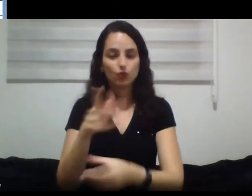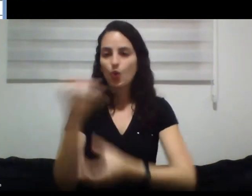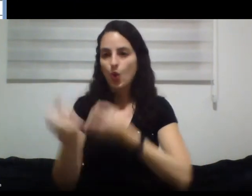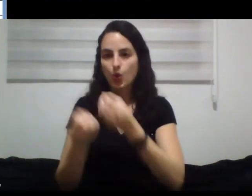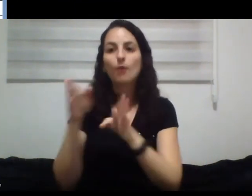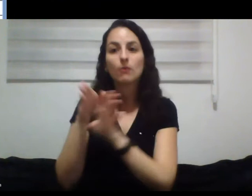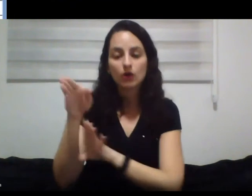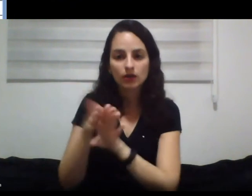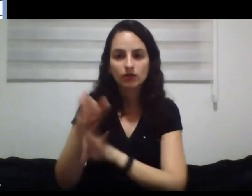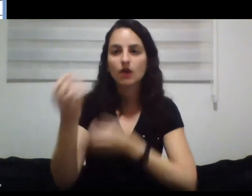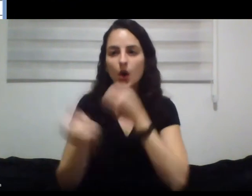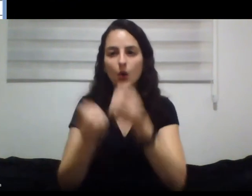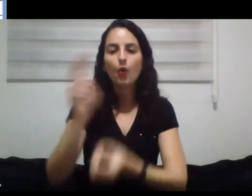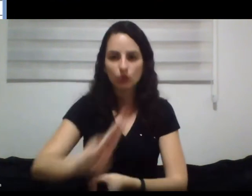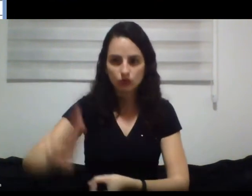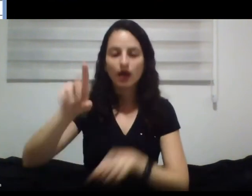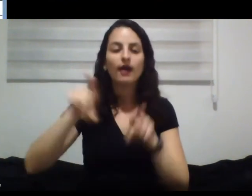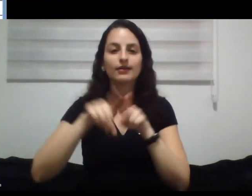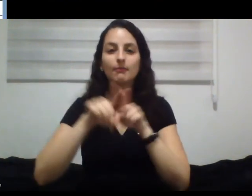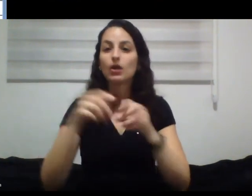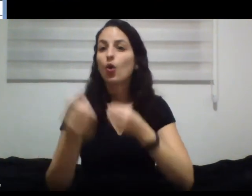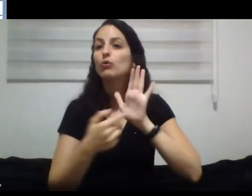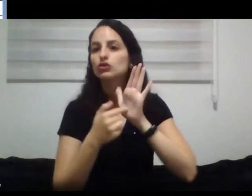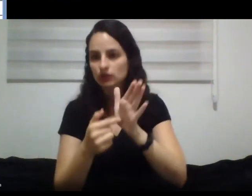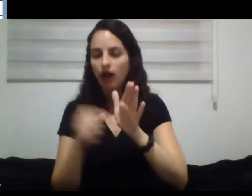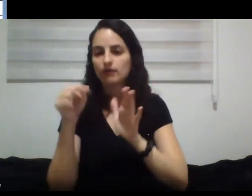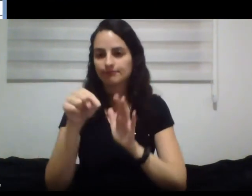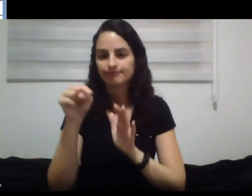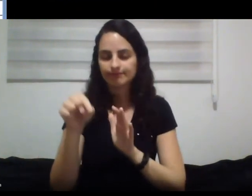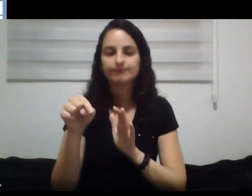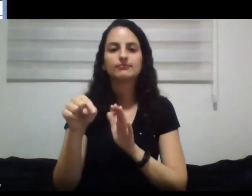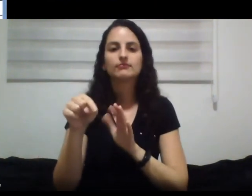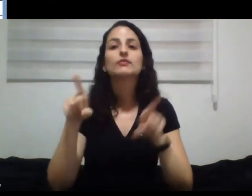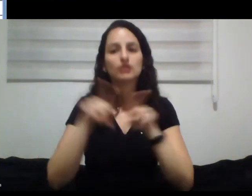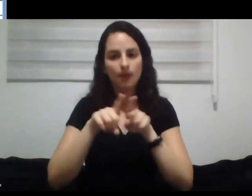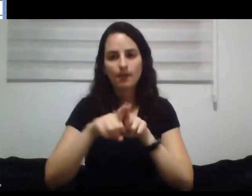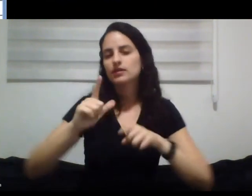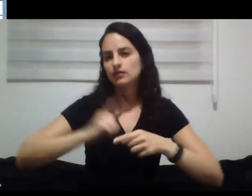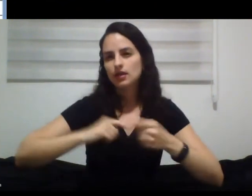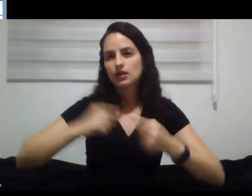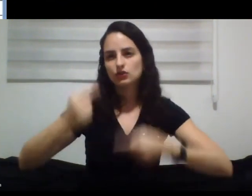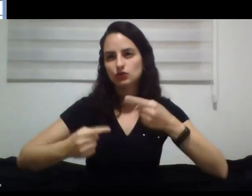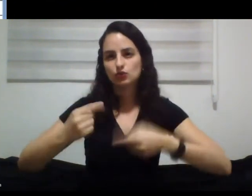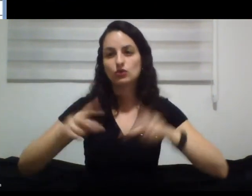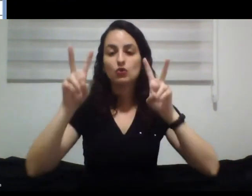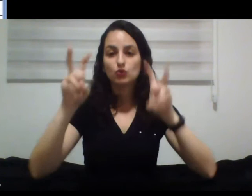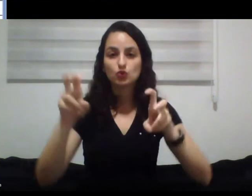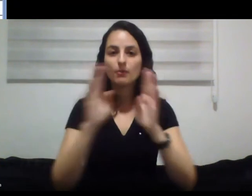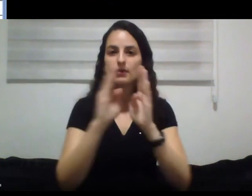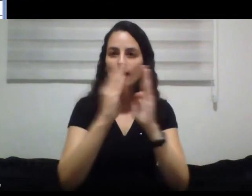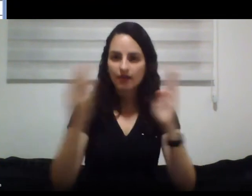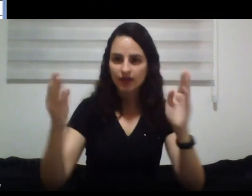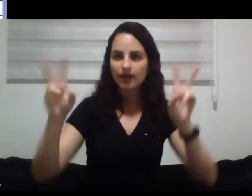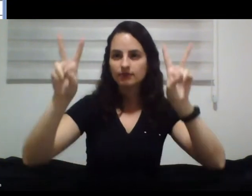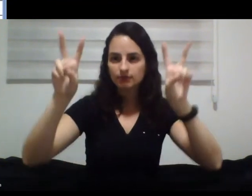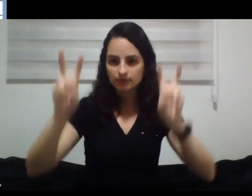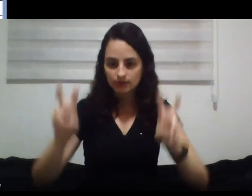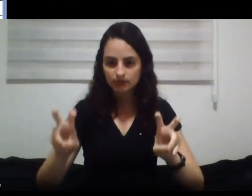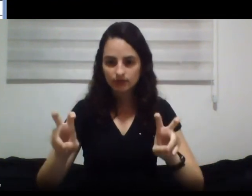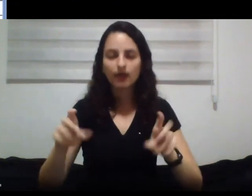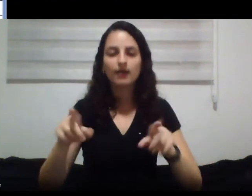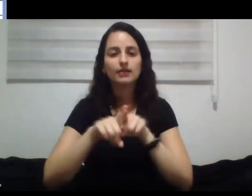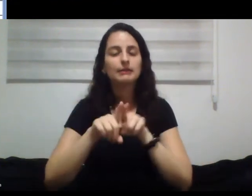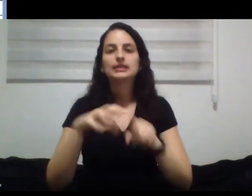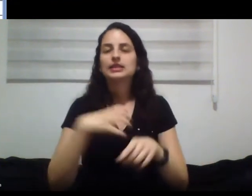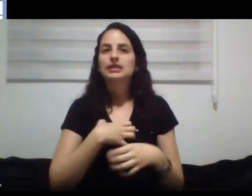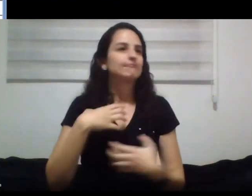conclusão. Eu já disse isso na reunião que foi feita com as coordenações de curso e vou repetir aqui para vocês